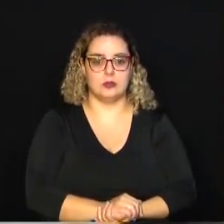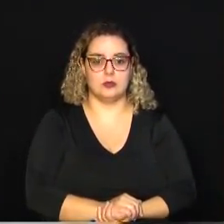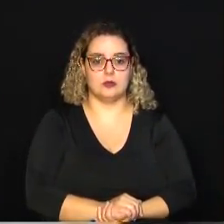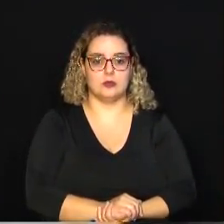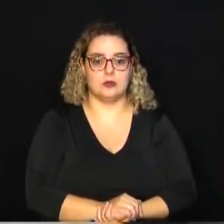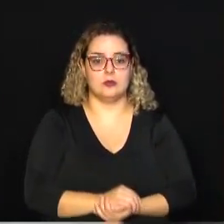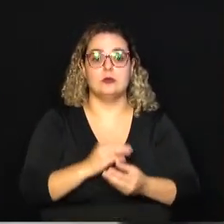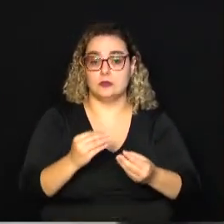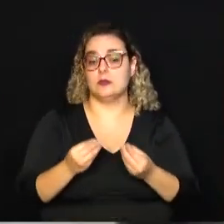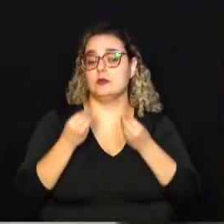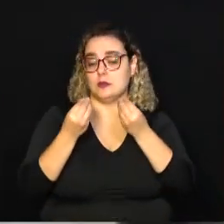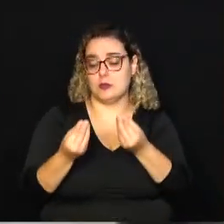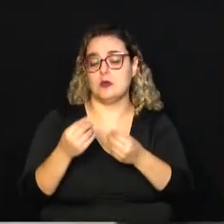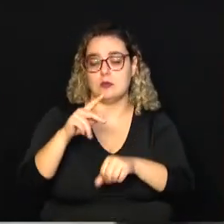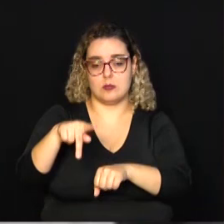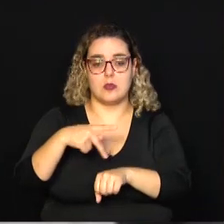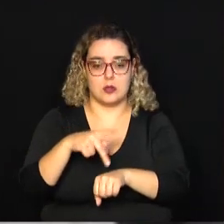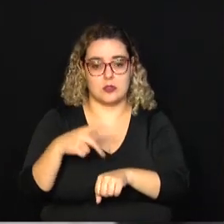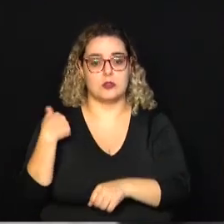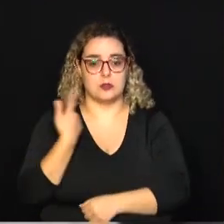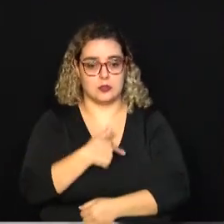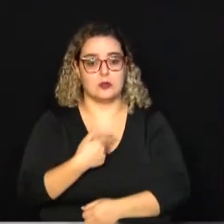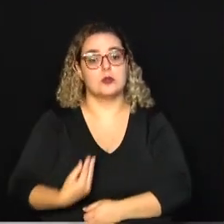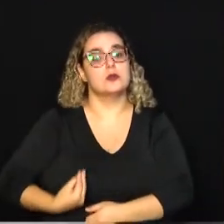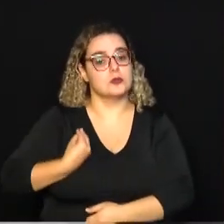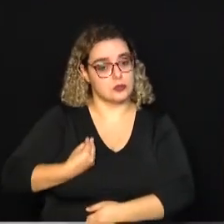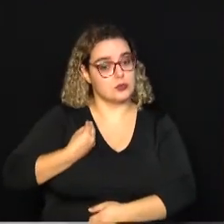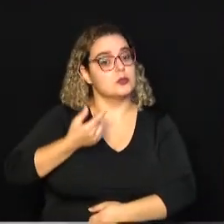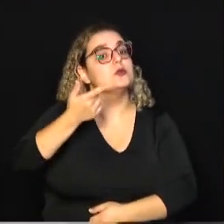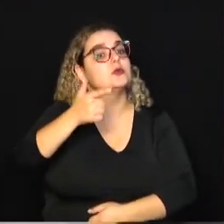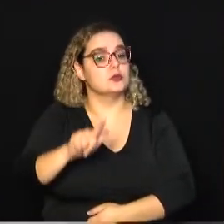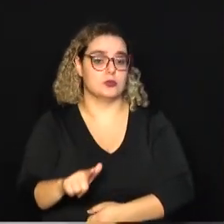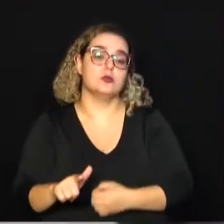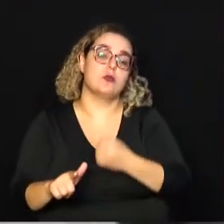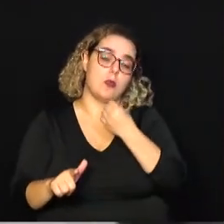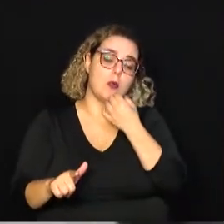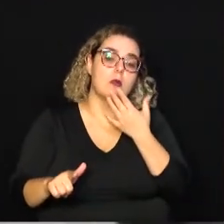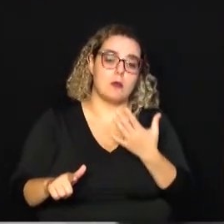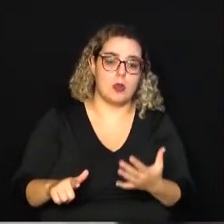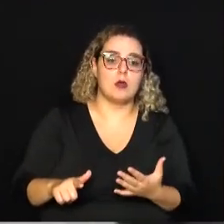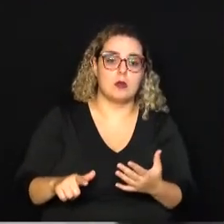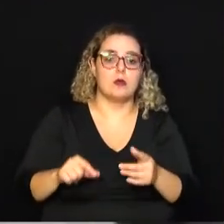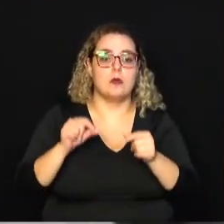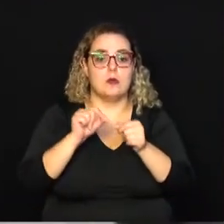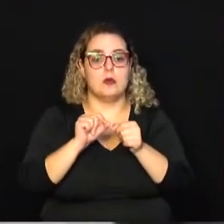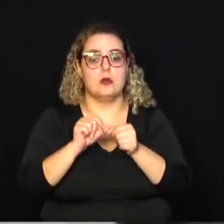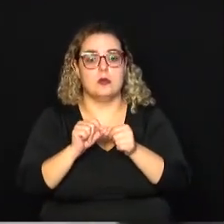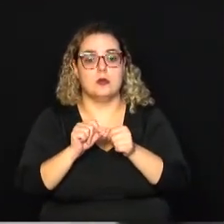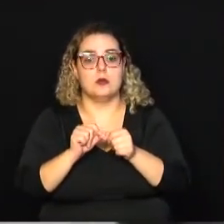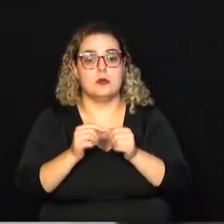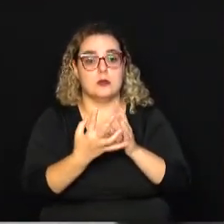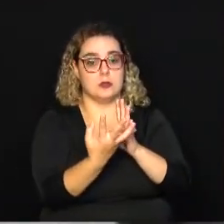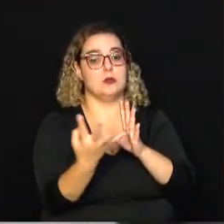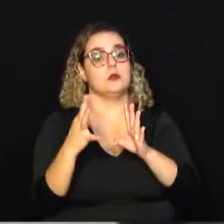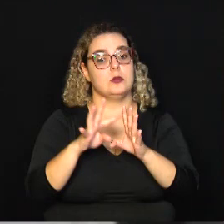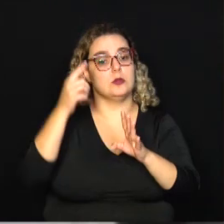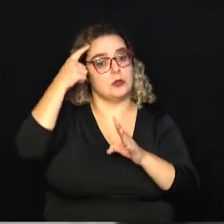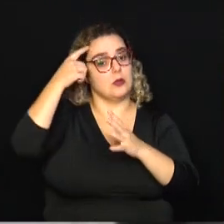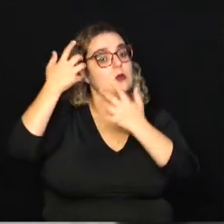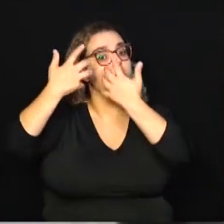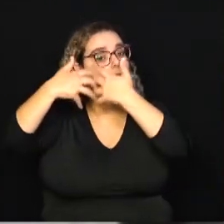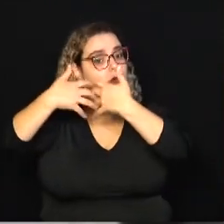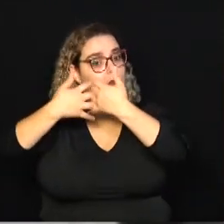ao nosso país condições para que a gente sobreviva, para que a gente viva bem, né? Fazendo agora medidas de isolamento, refletindo muito